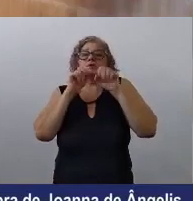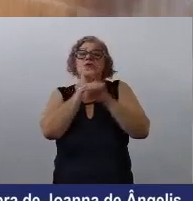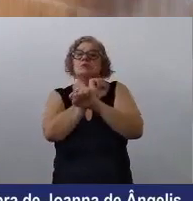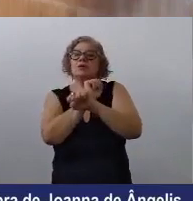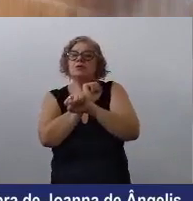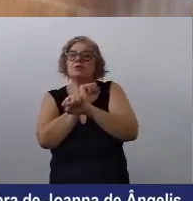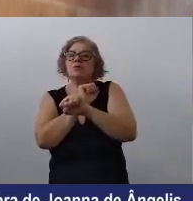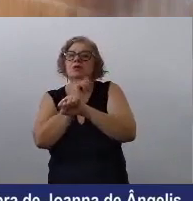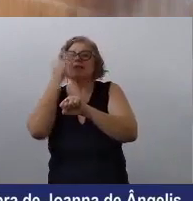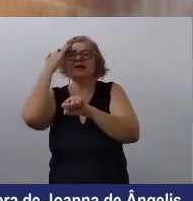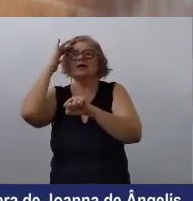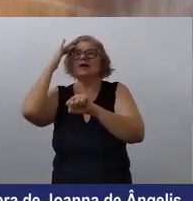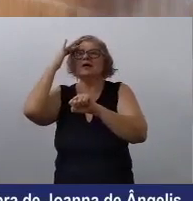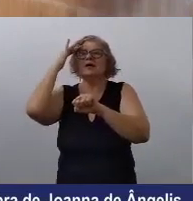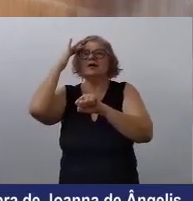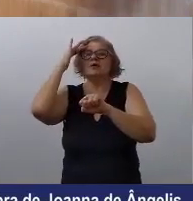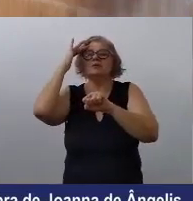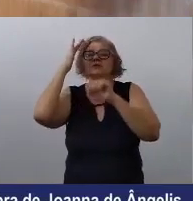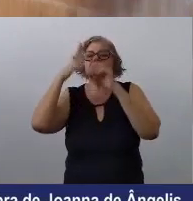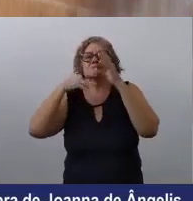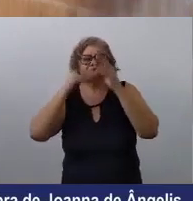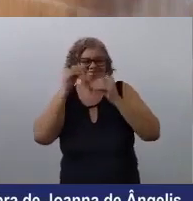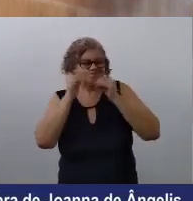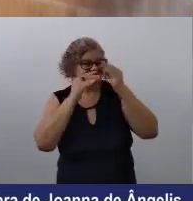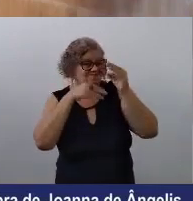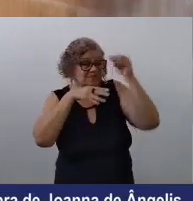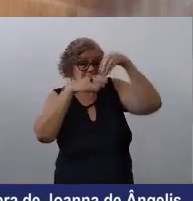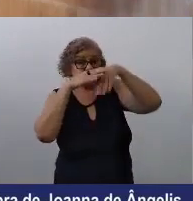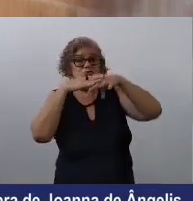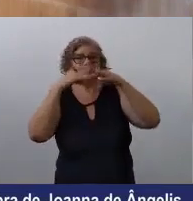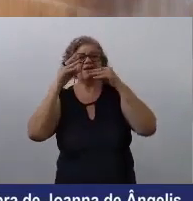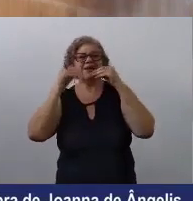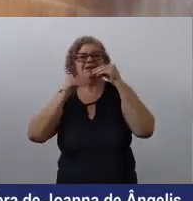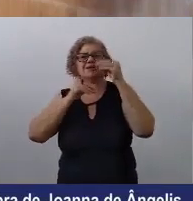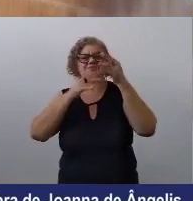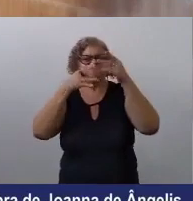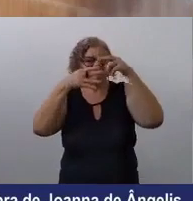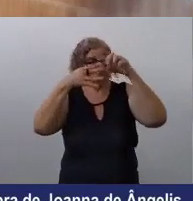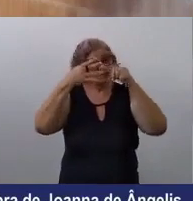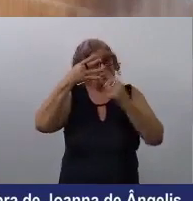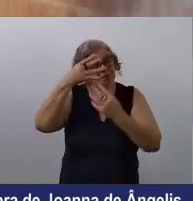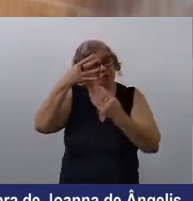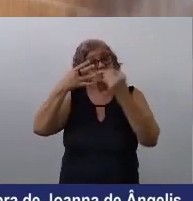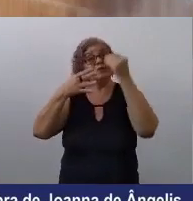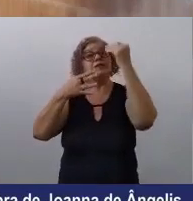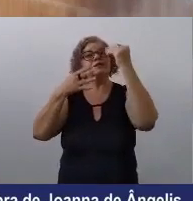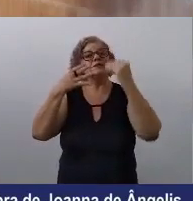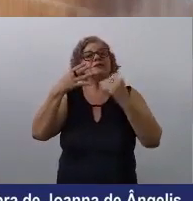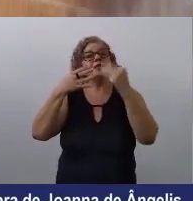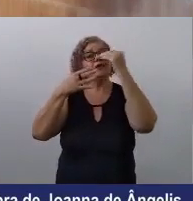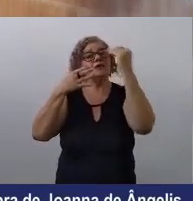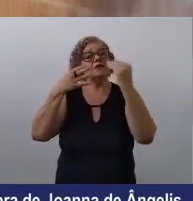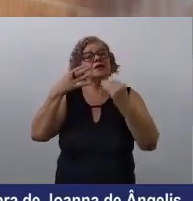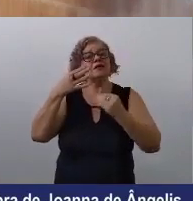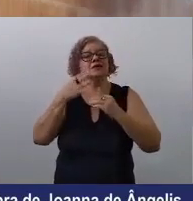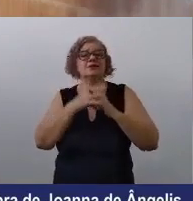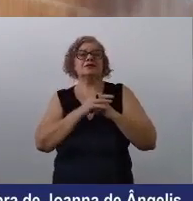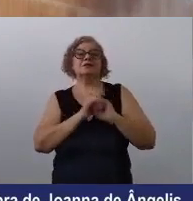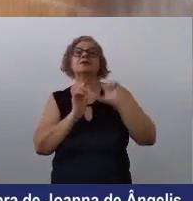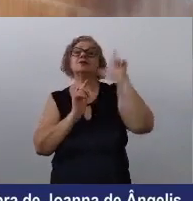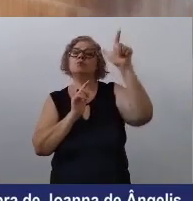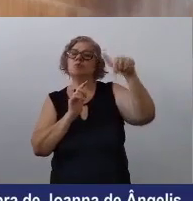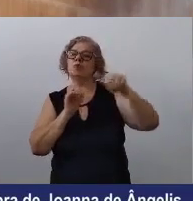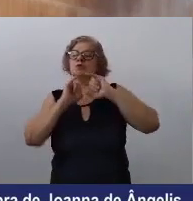pudesse absorver aqueles lindos ensinamentos. Em seguida disse: